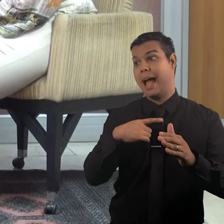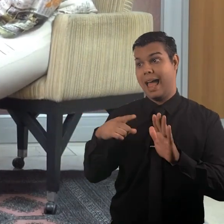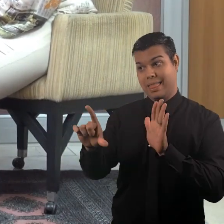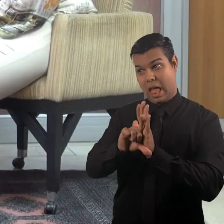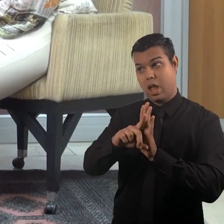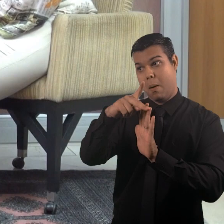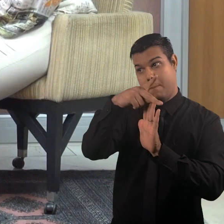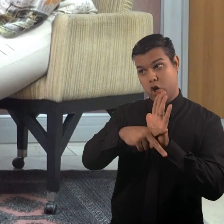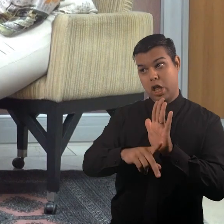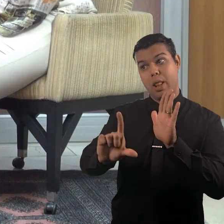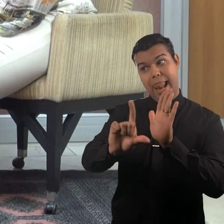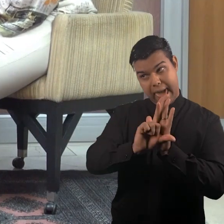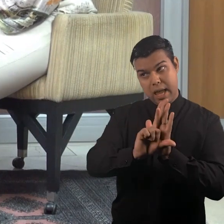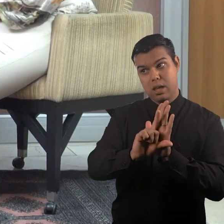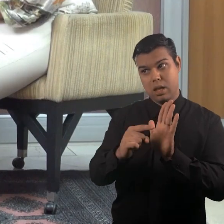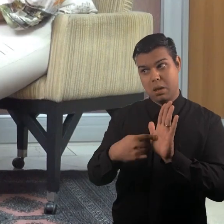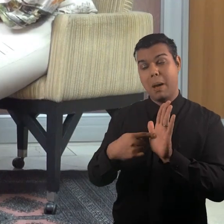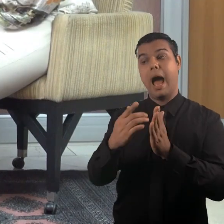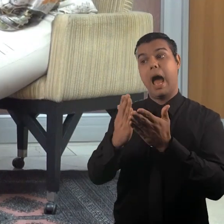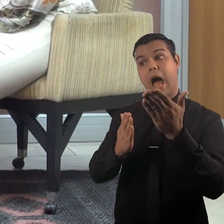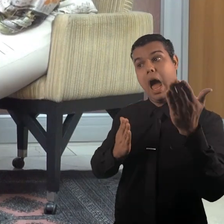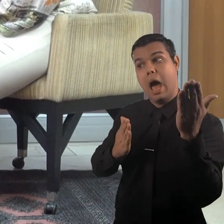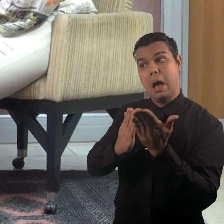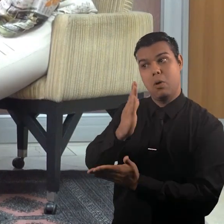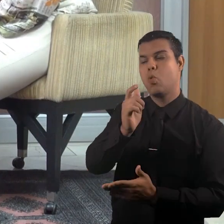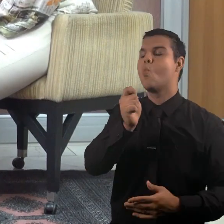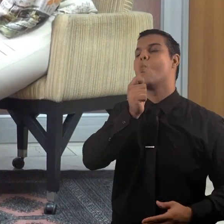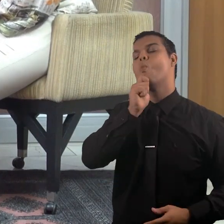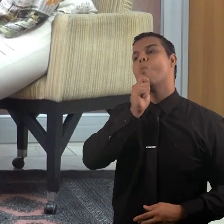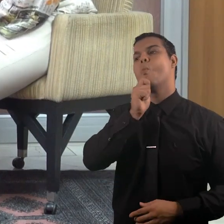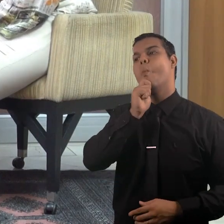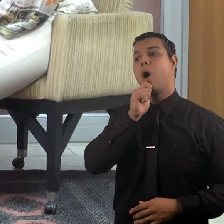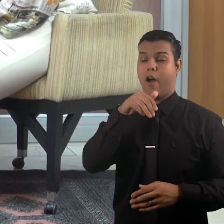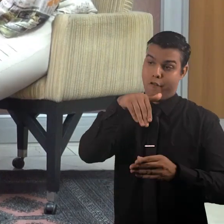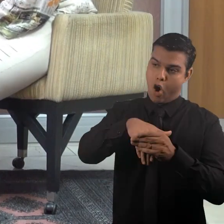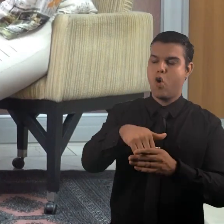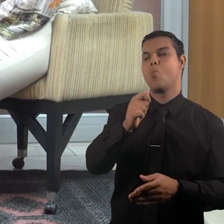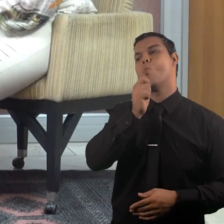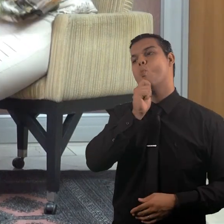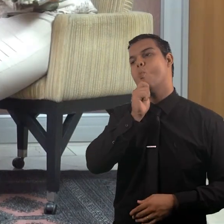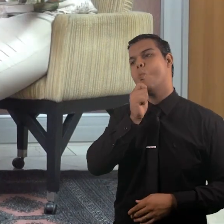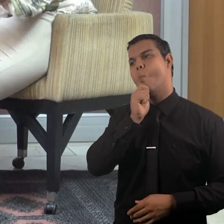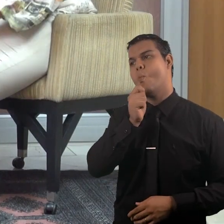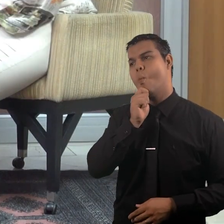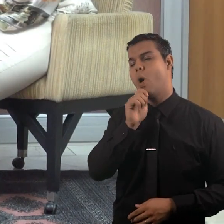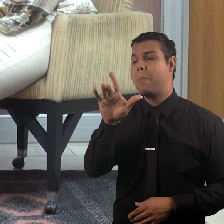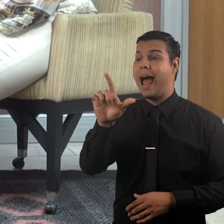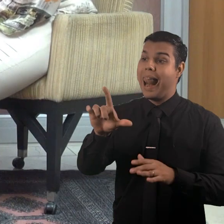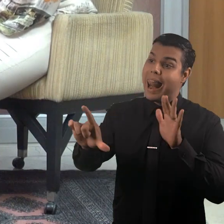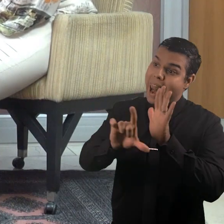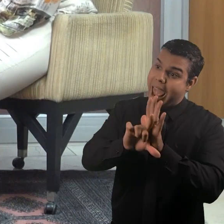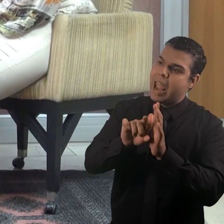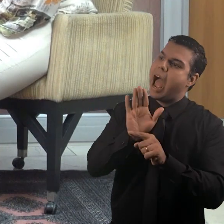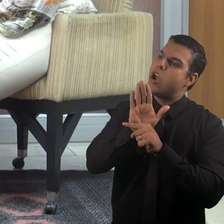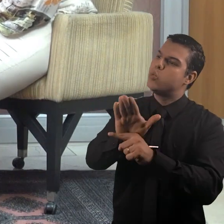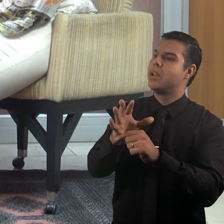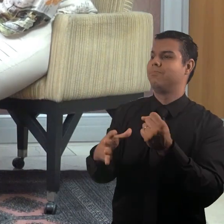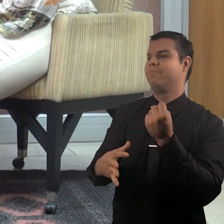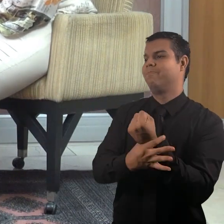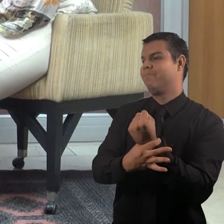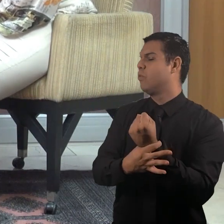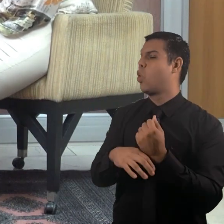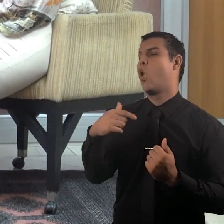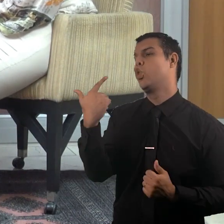tramitando, mas essa lei, existe um projeto de lei tramitando, mas ele ainda não foi sancionado, não foi nem votado, e não existe nenhuma